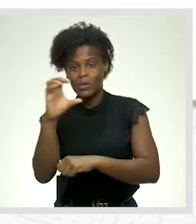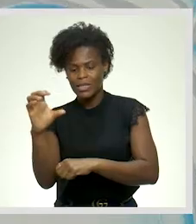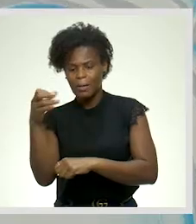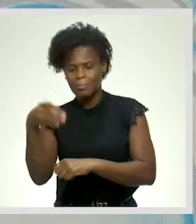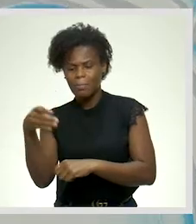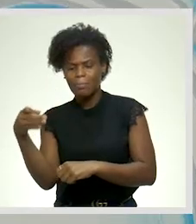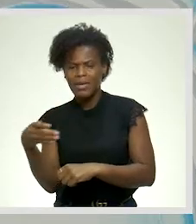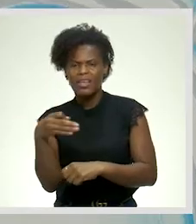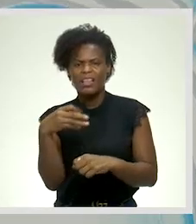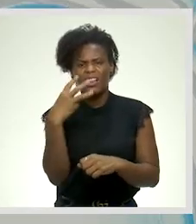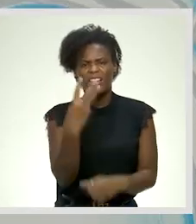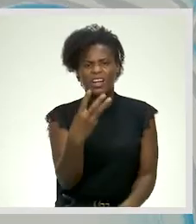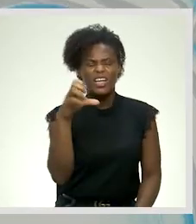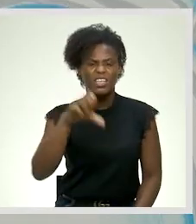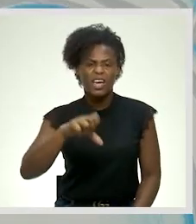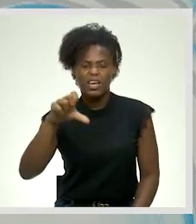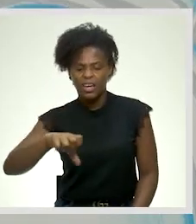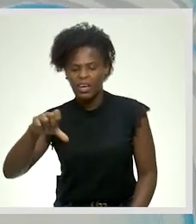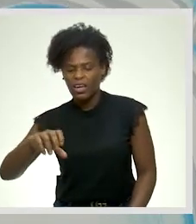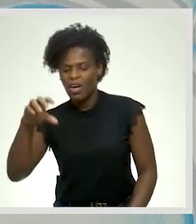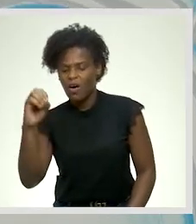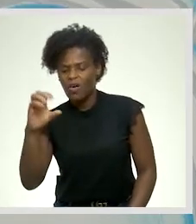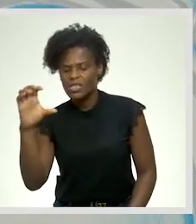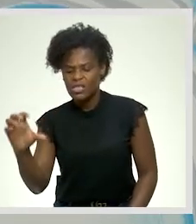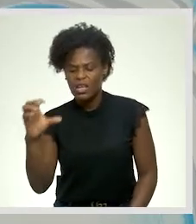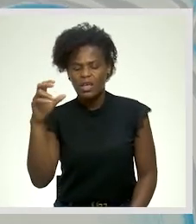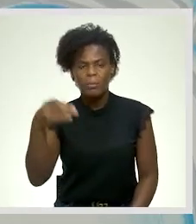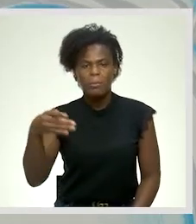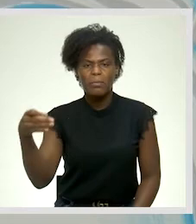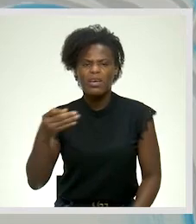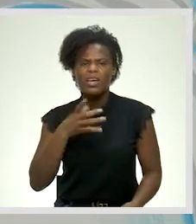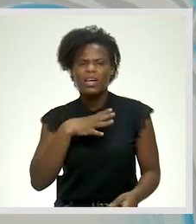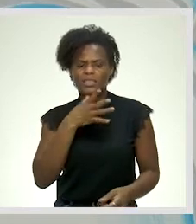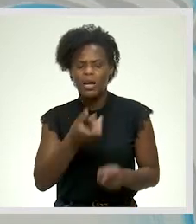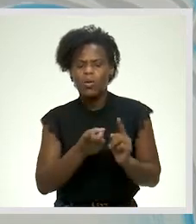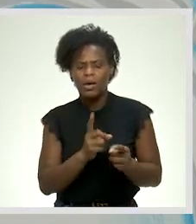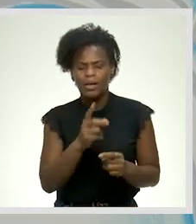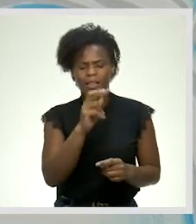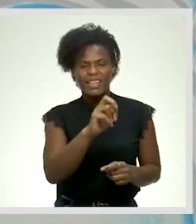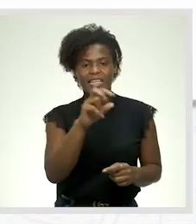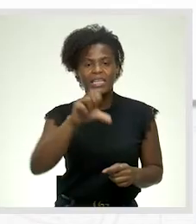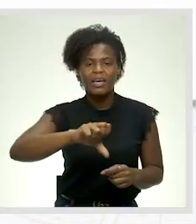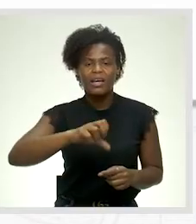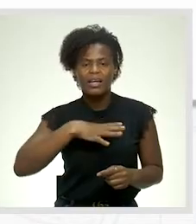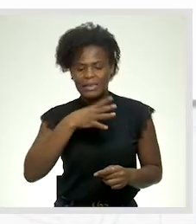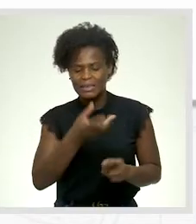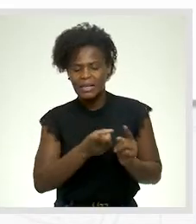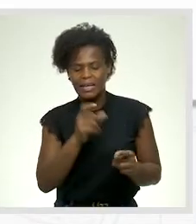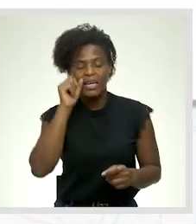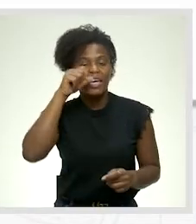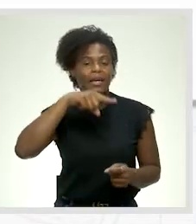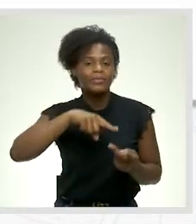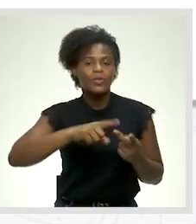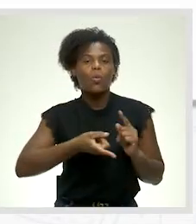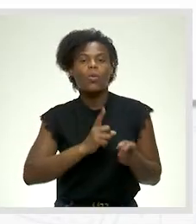é que significa 3Q mais OC mais PP? Aqui 3Q significa quem,